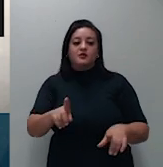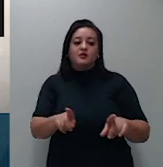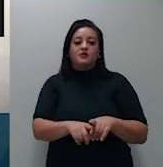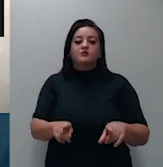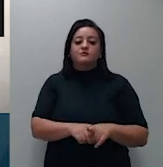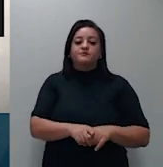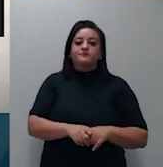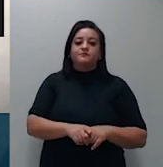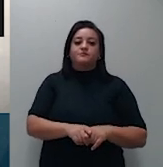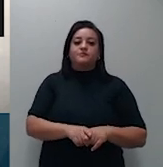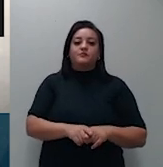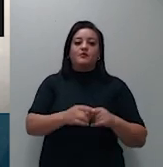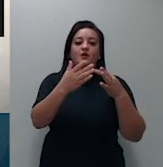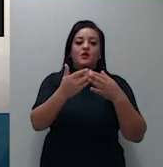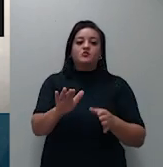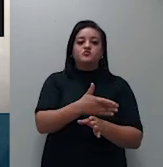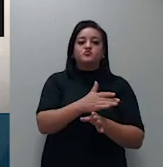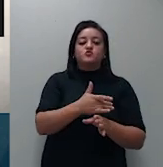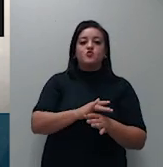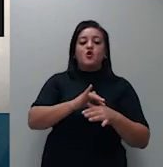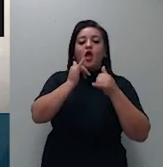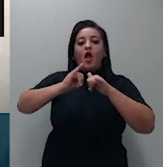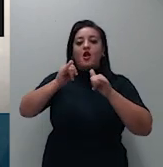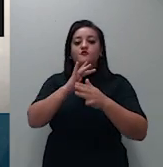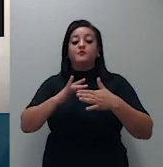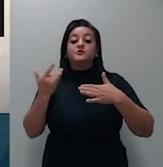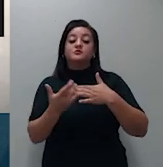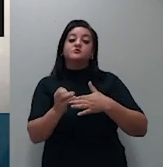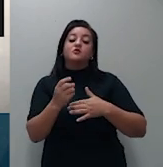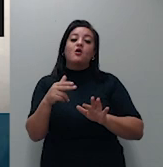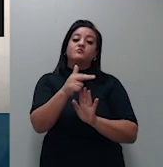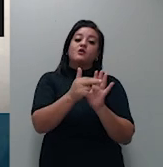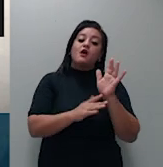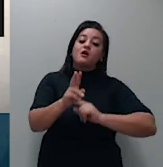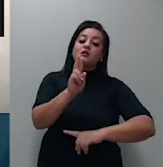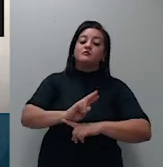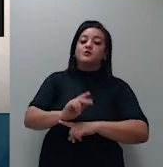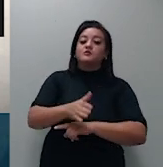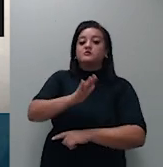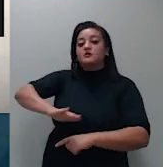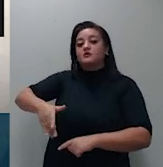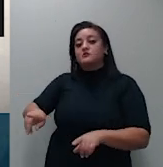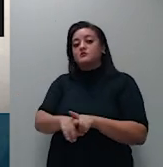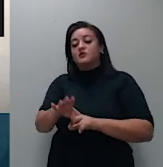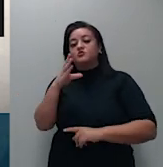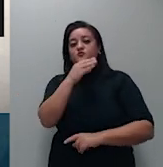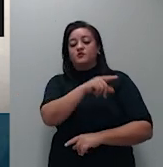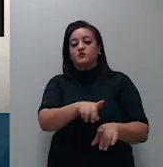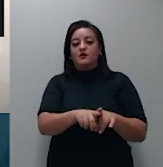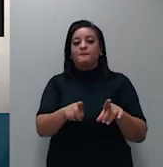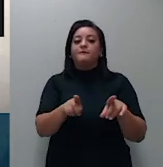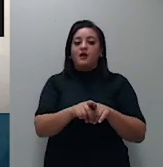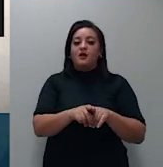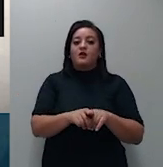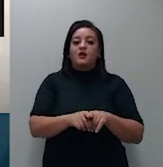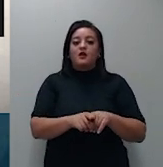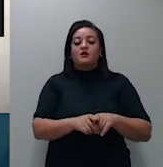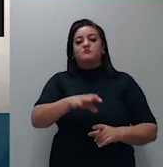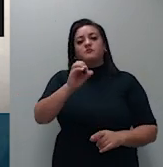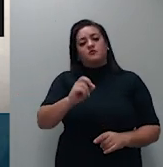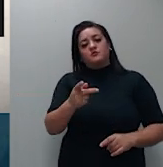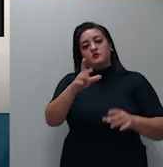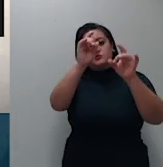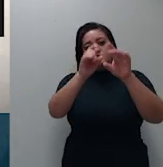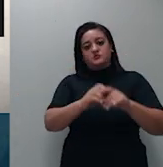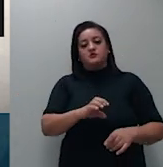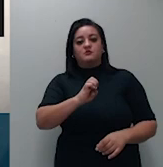excluir a publicação ofender as normas protetivas da Infância e da Juventude e pronto o ressalto que o eca prevê